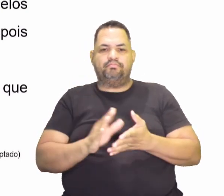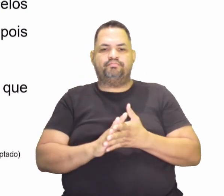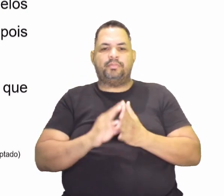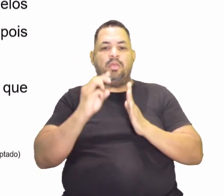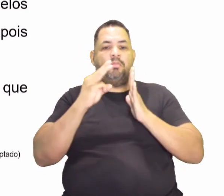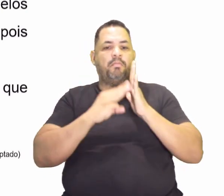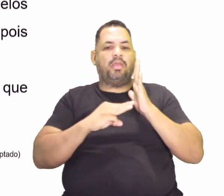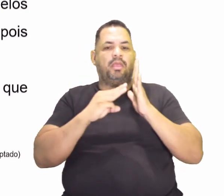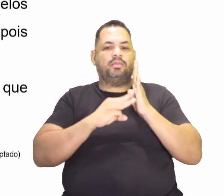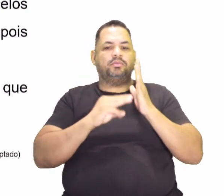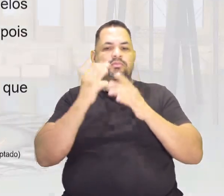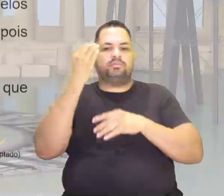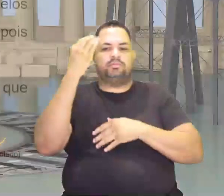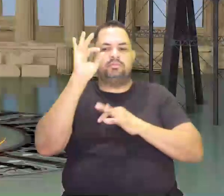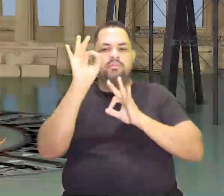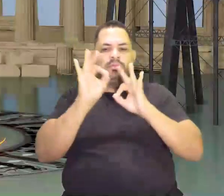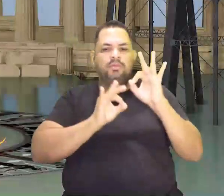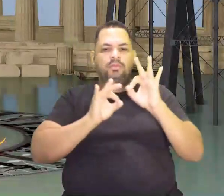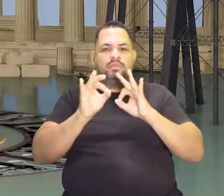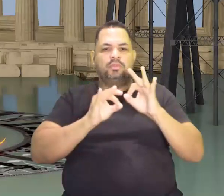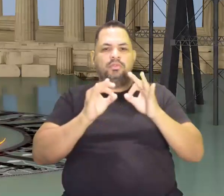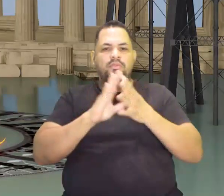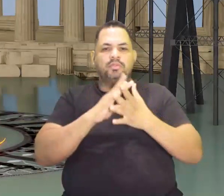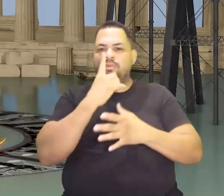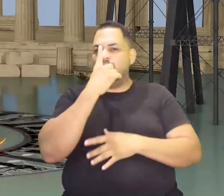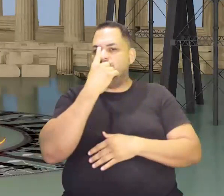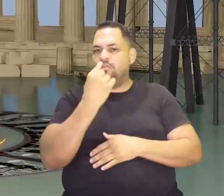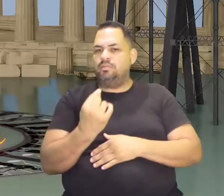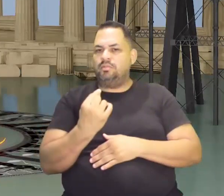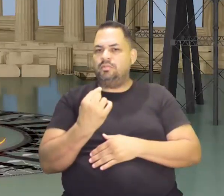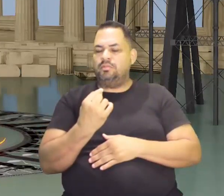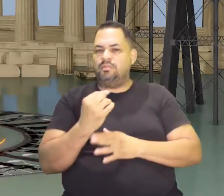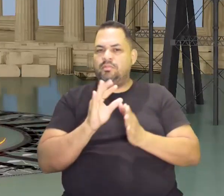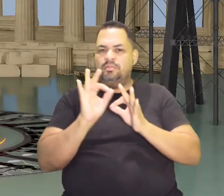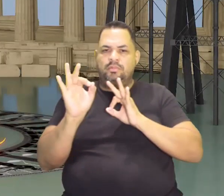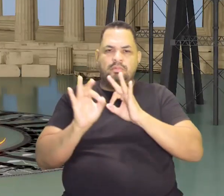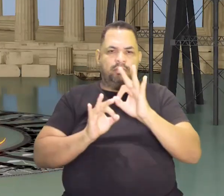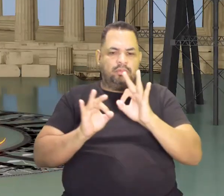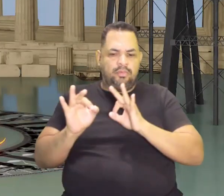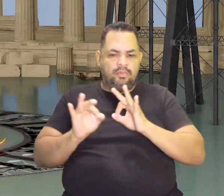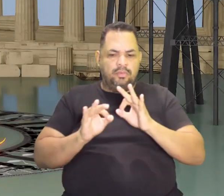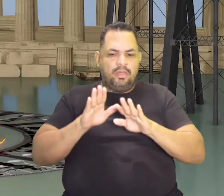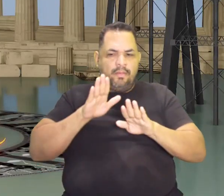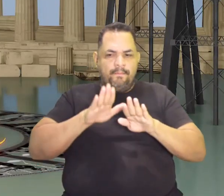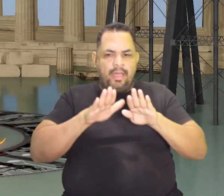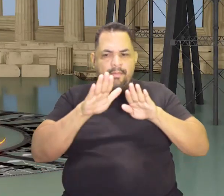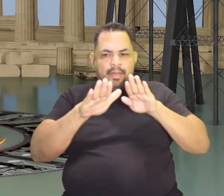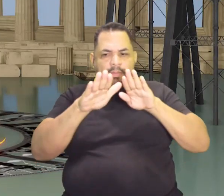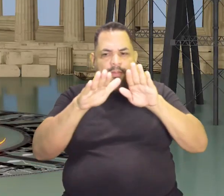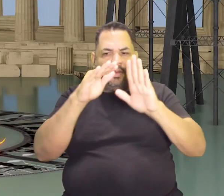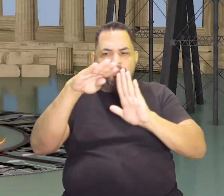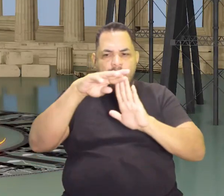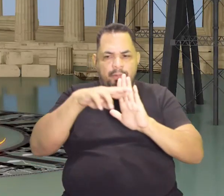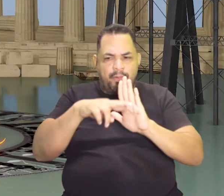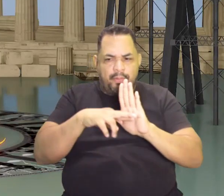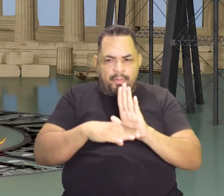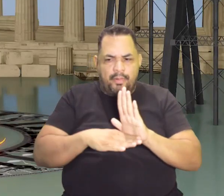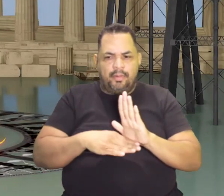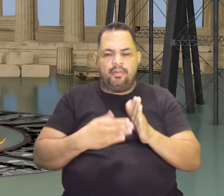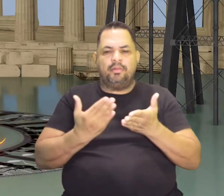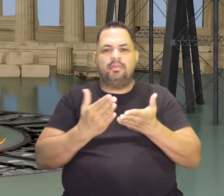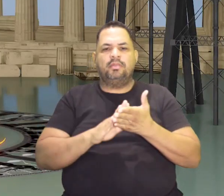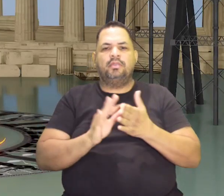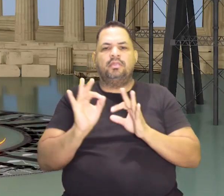dizer, criado por Descartes na modernidade. É o passo a passo, gente, que eu quero conhecer algo